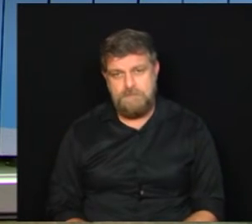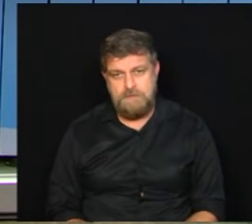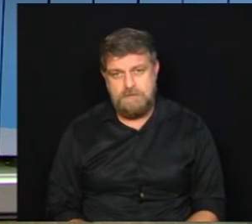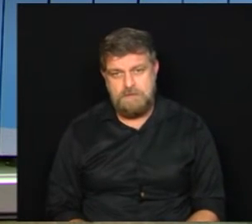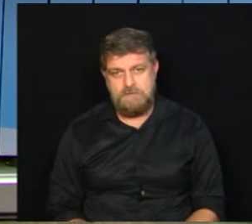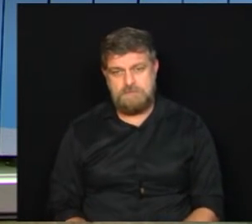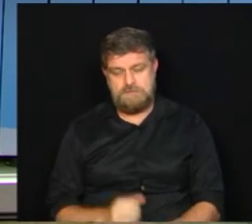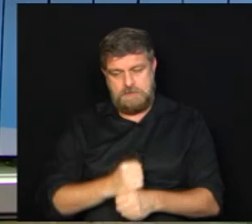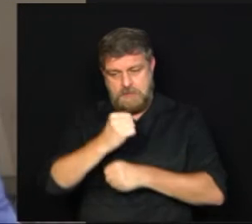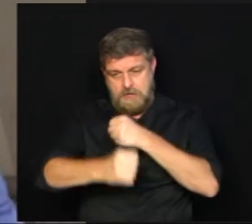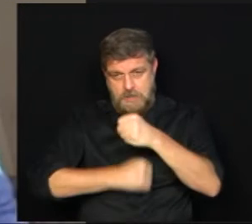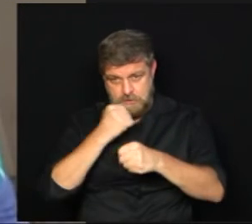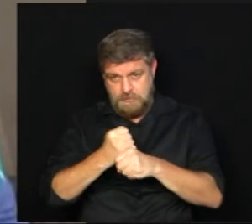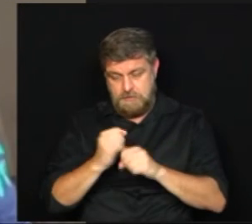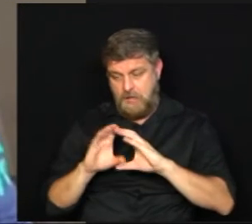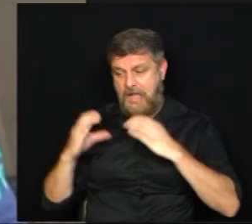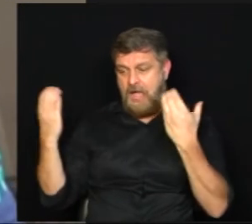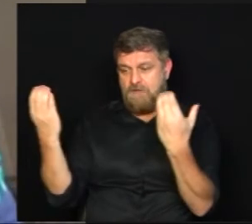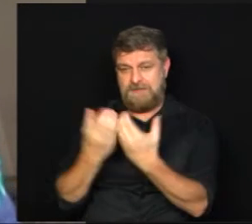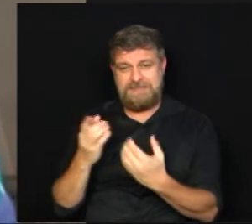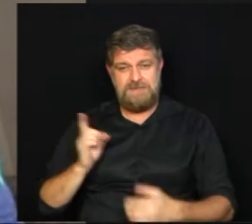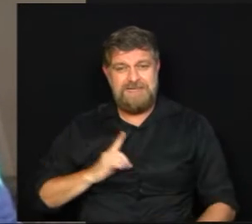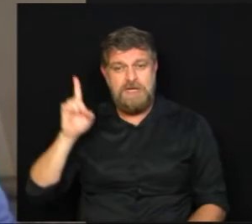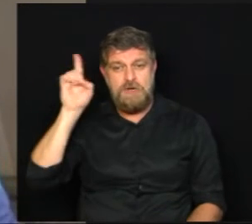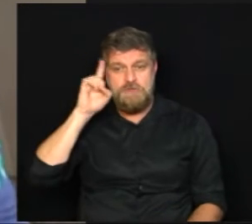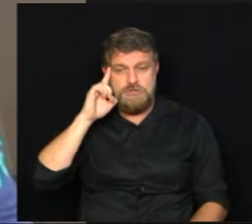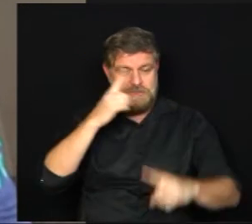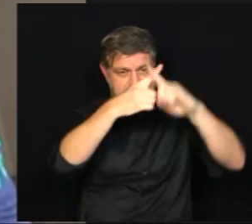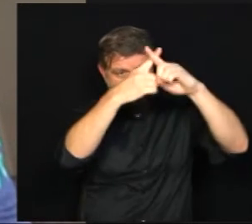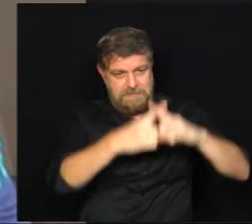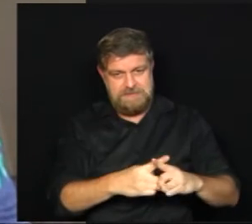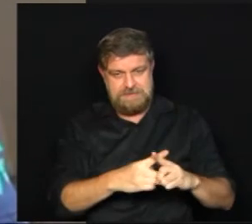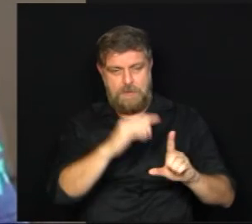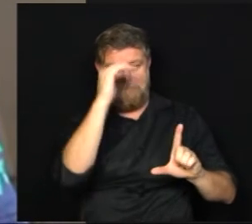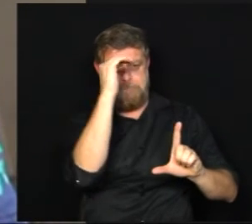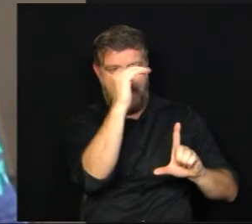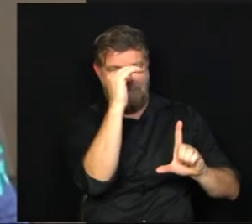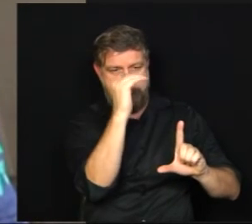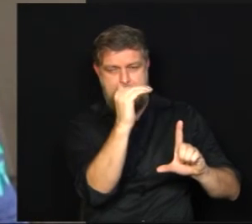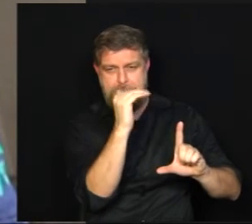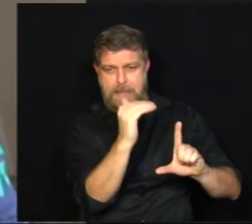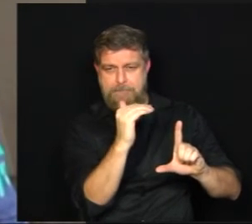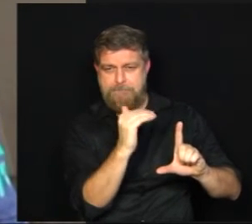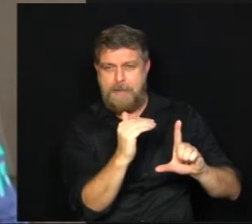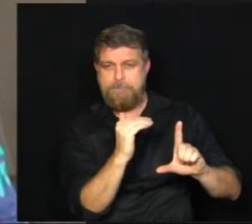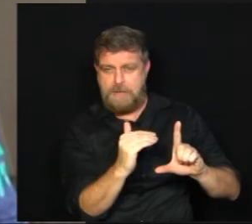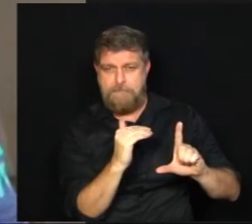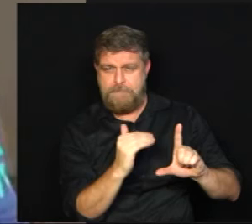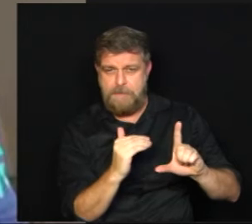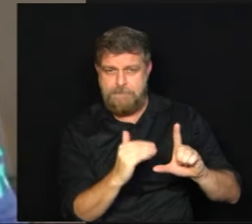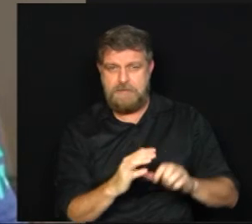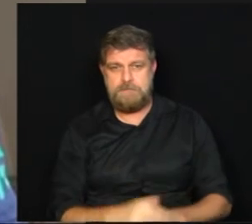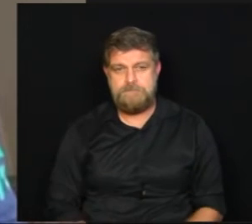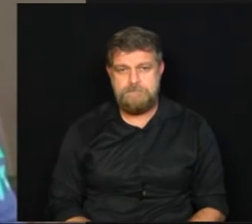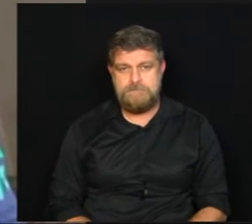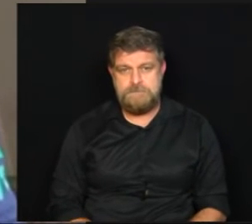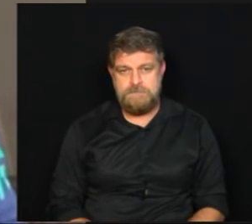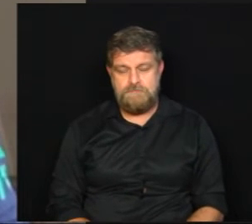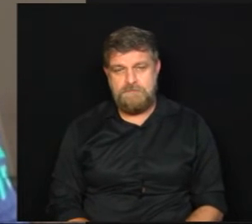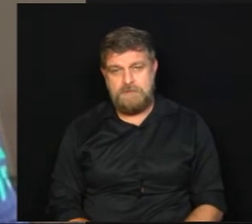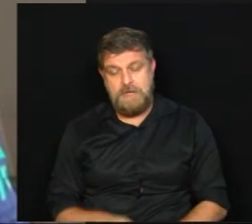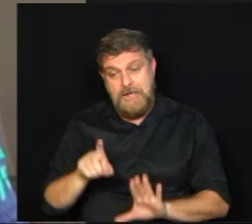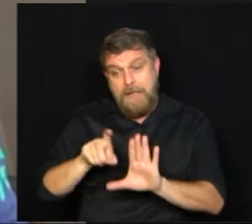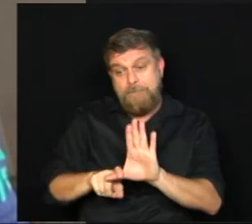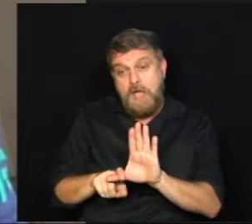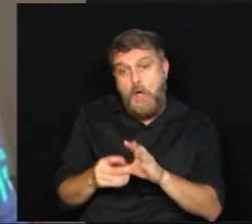Esse ano, a Confederação liberou um calendário de competições que, assim, depende muito